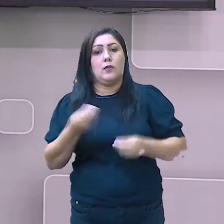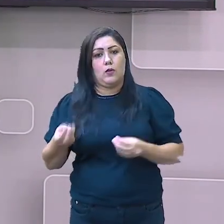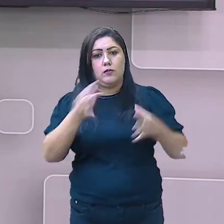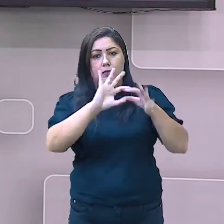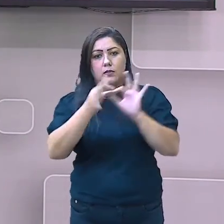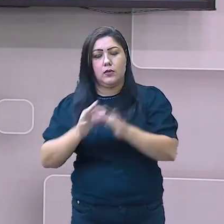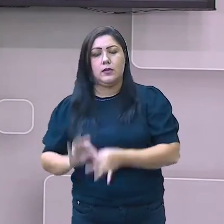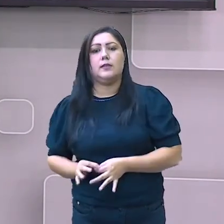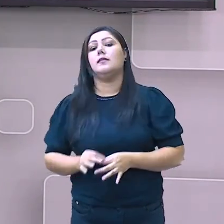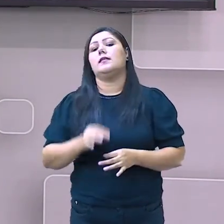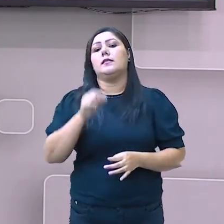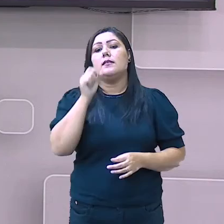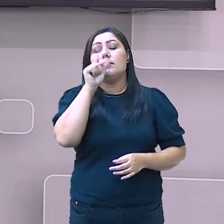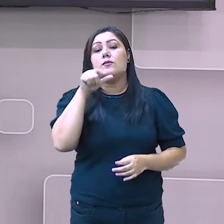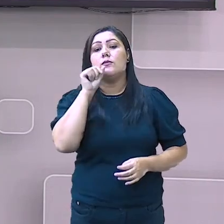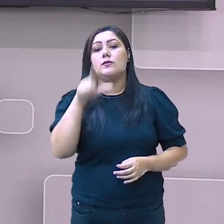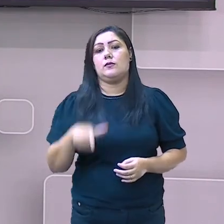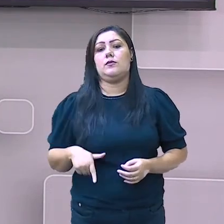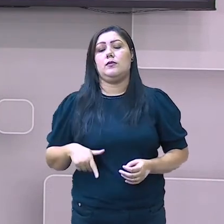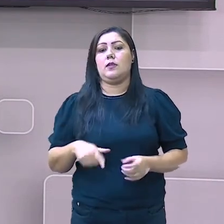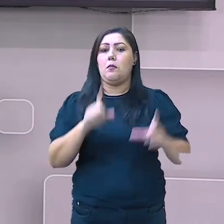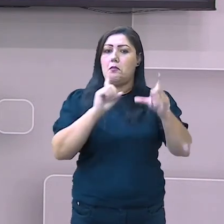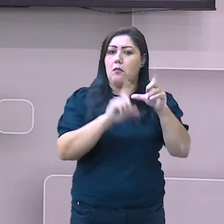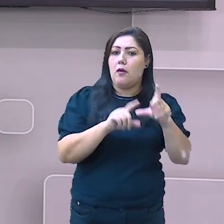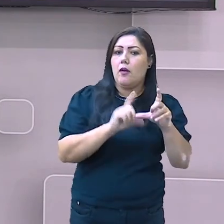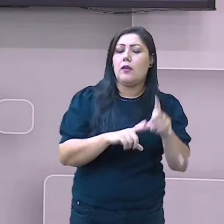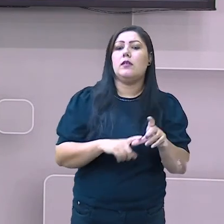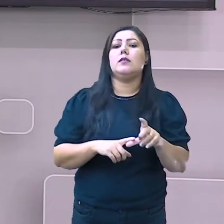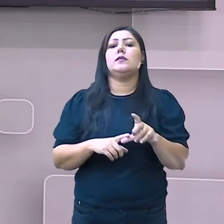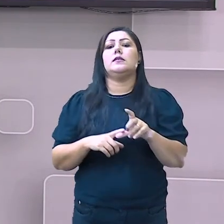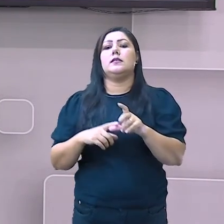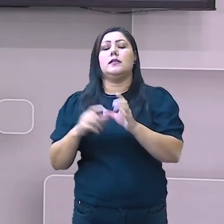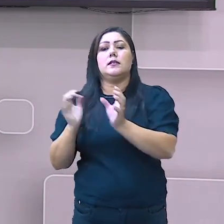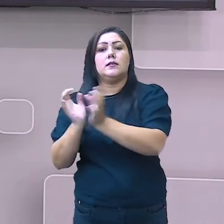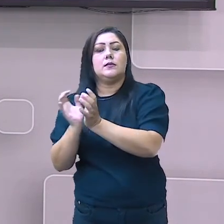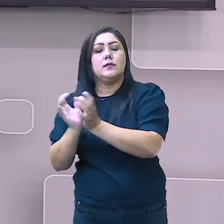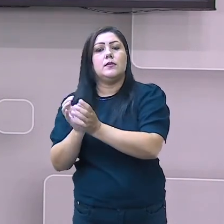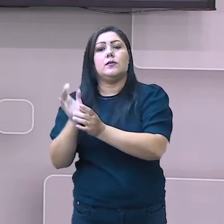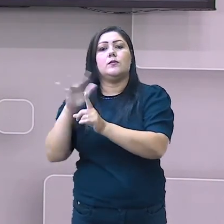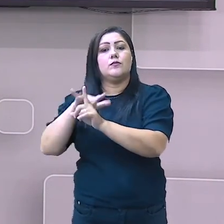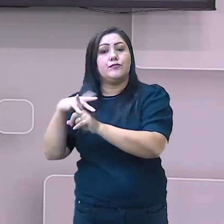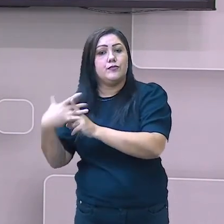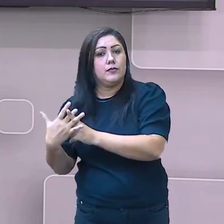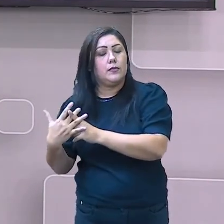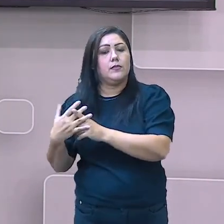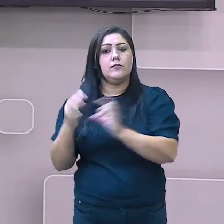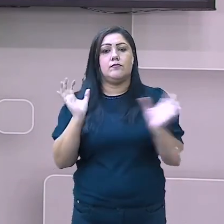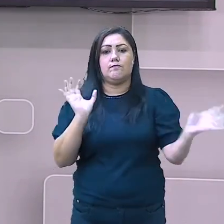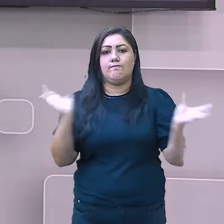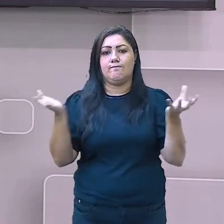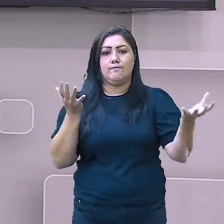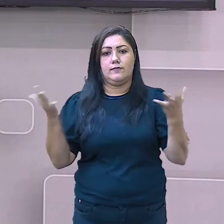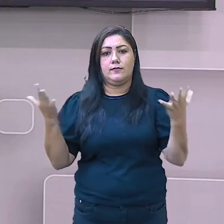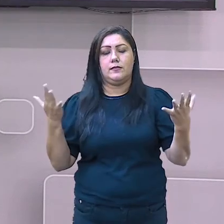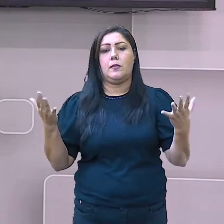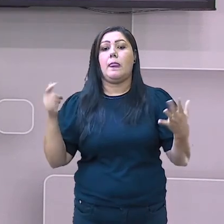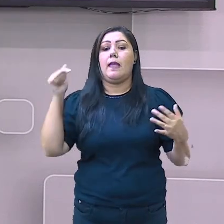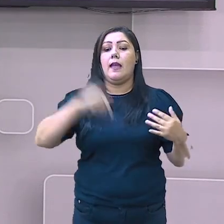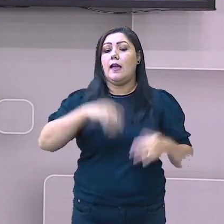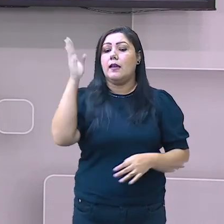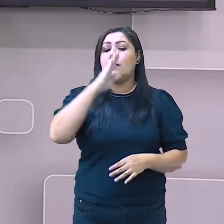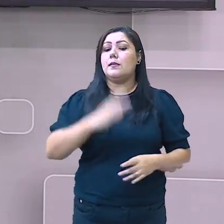o comunismo e o socialismo. Uma sociedade política democrática como o